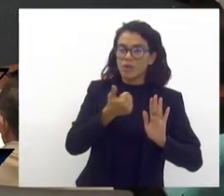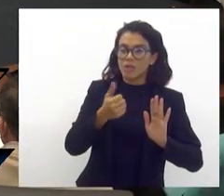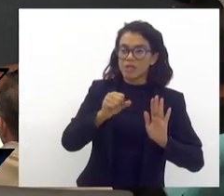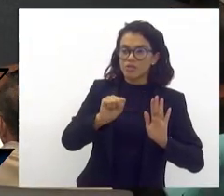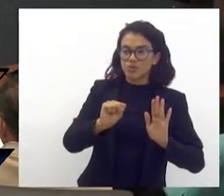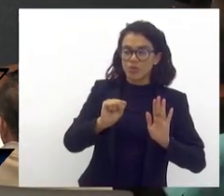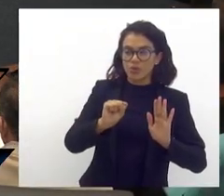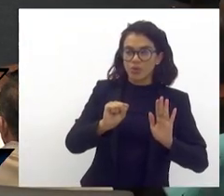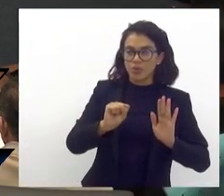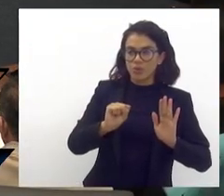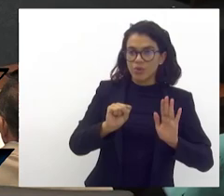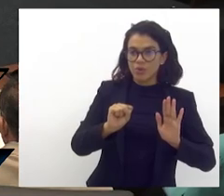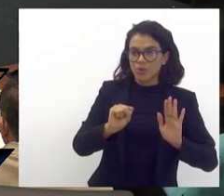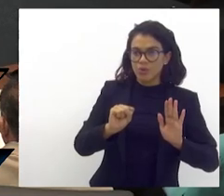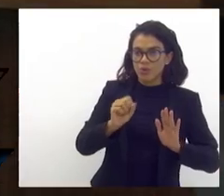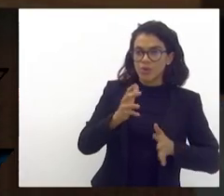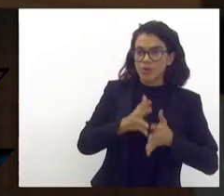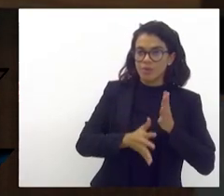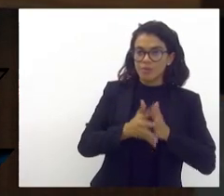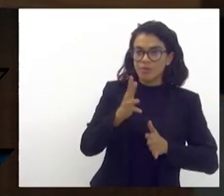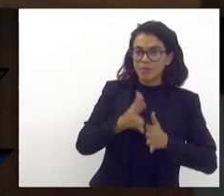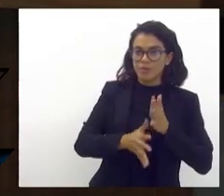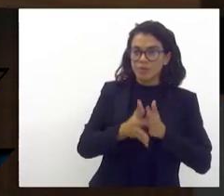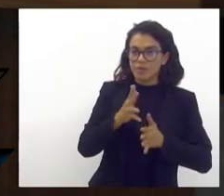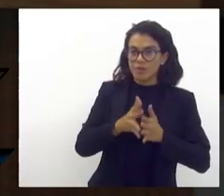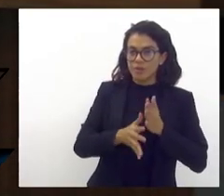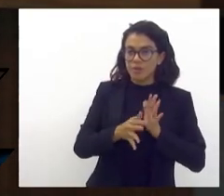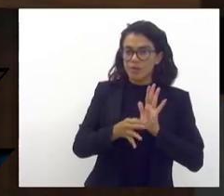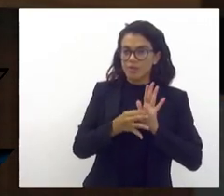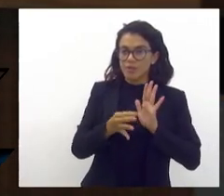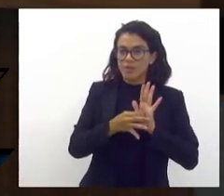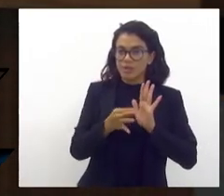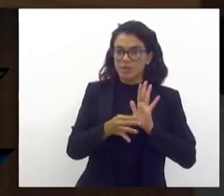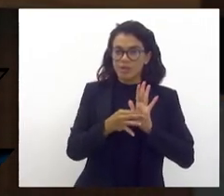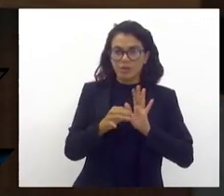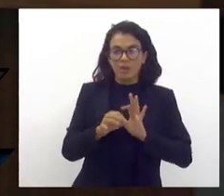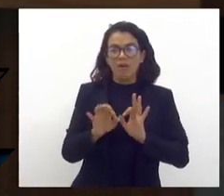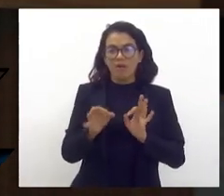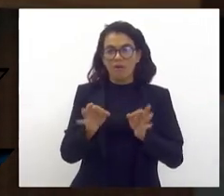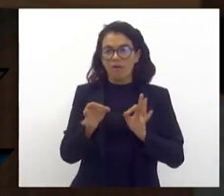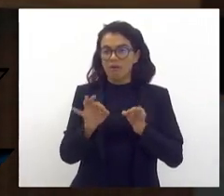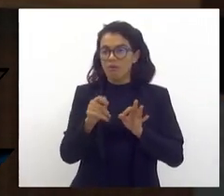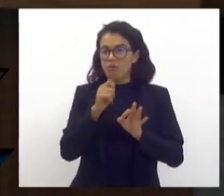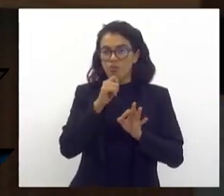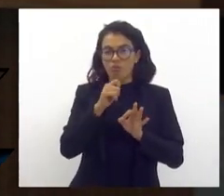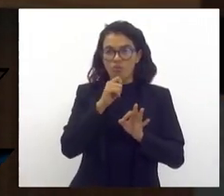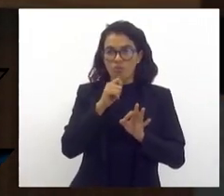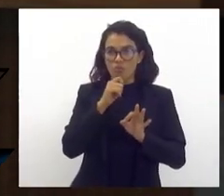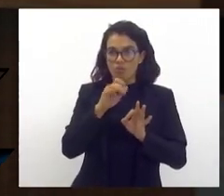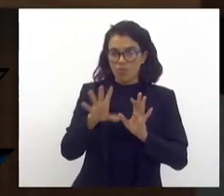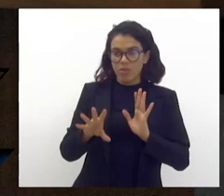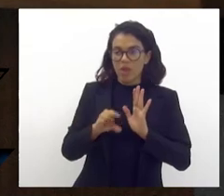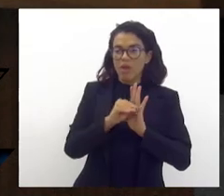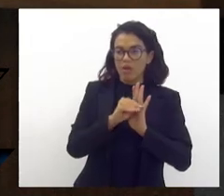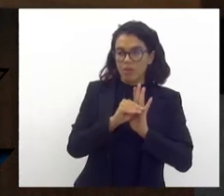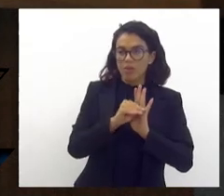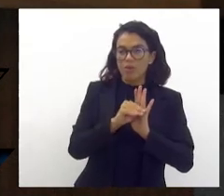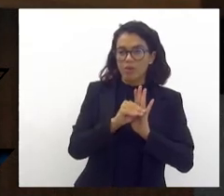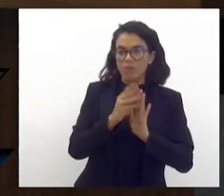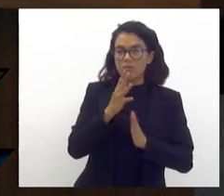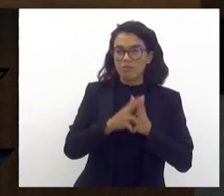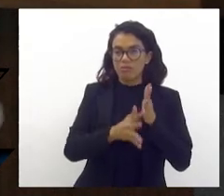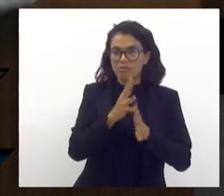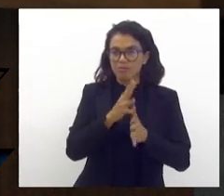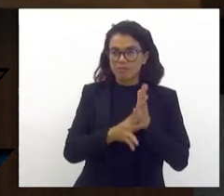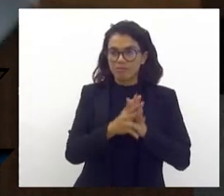ficou claro dentro do parecer. Não ficou mesmo, não. Está incluído, então. Isso, prejudicada a emenda